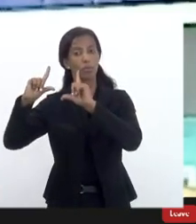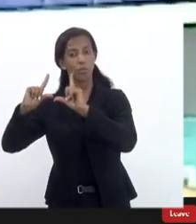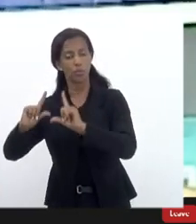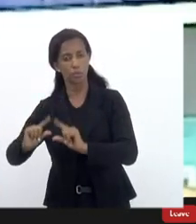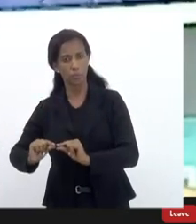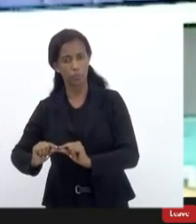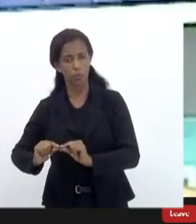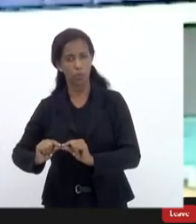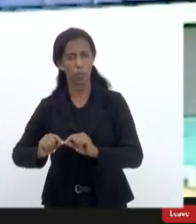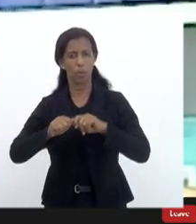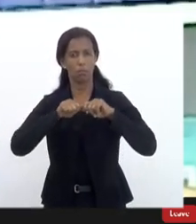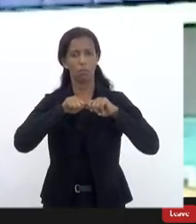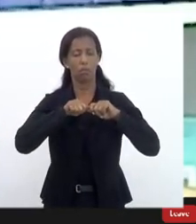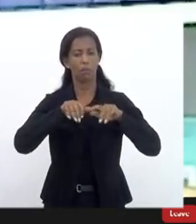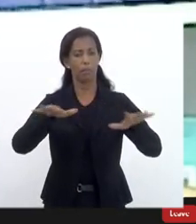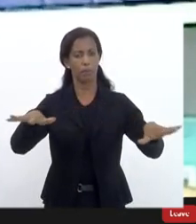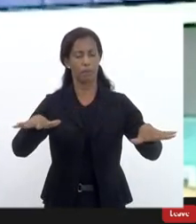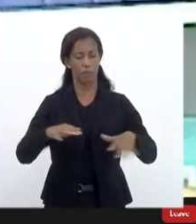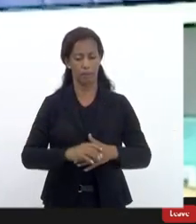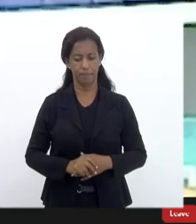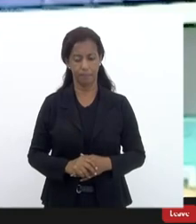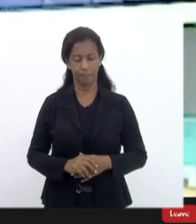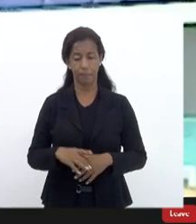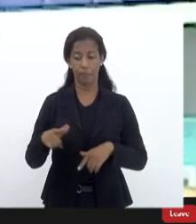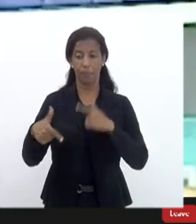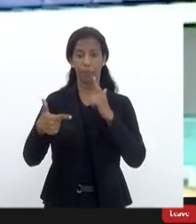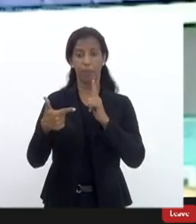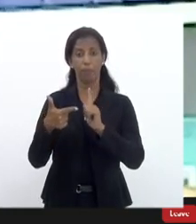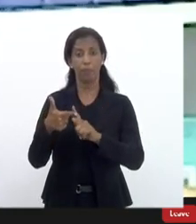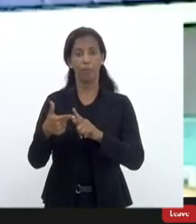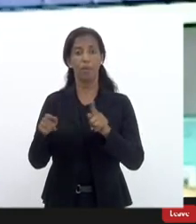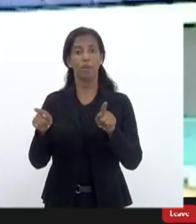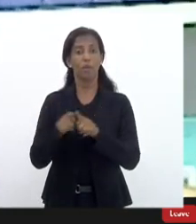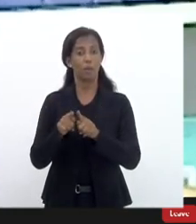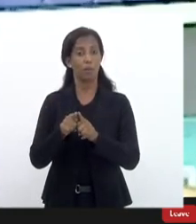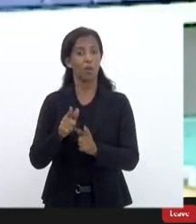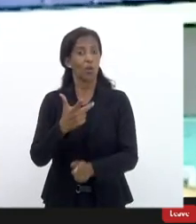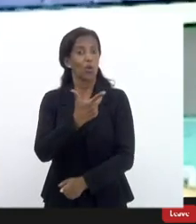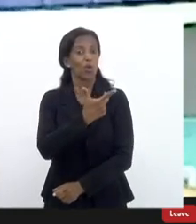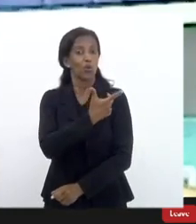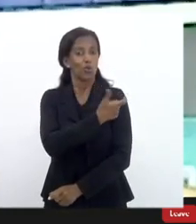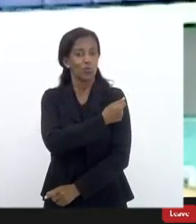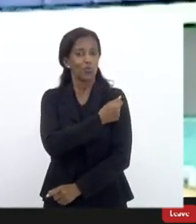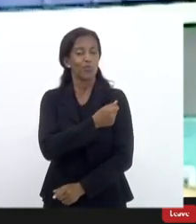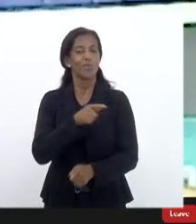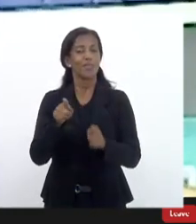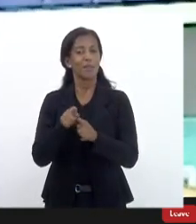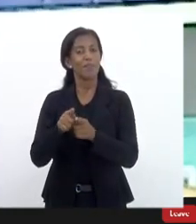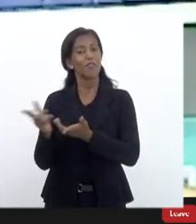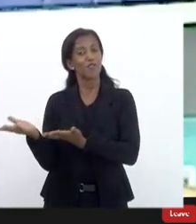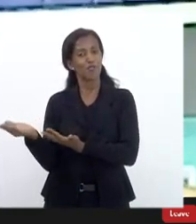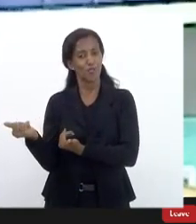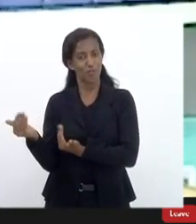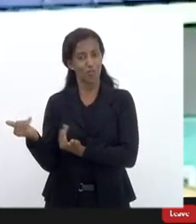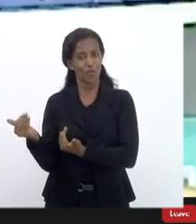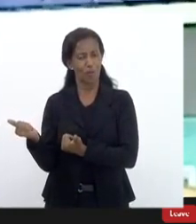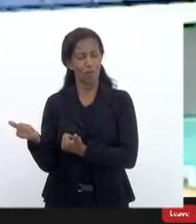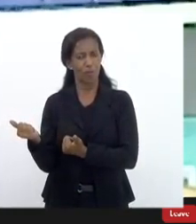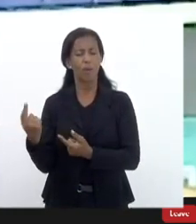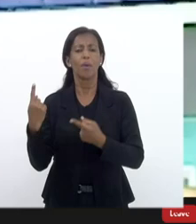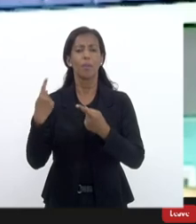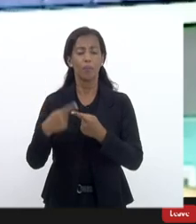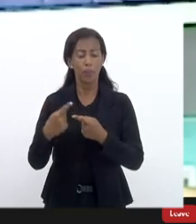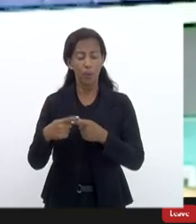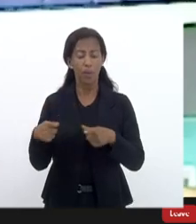a pandemia? Dois, os jovens estão começando a ser vacinados. Então, por que